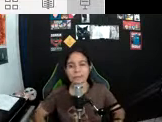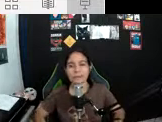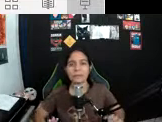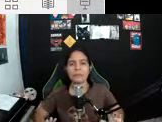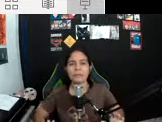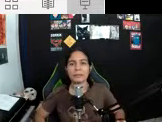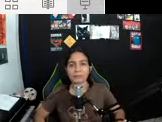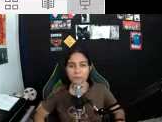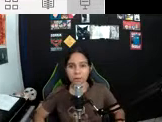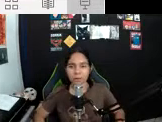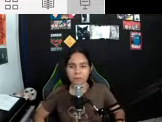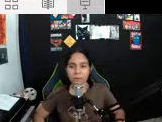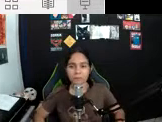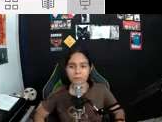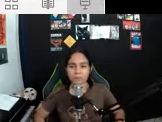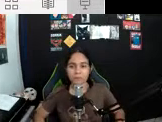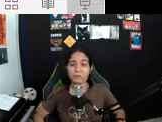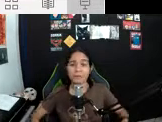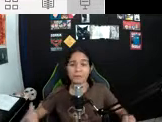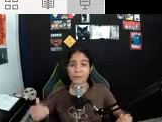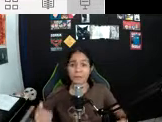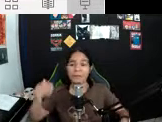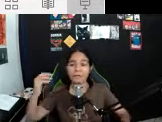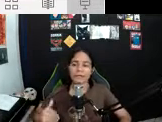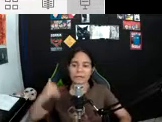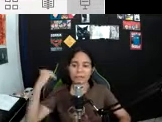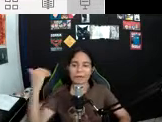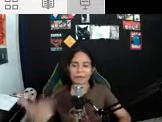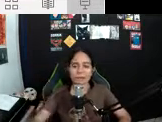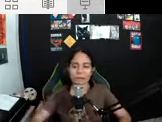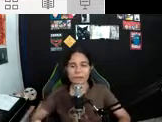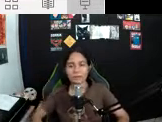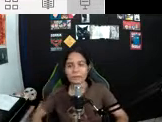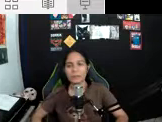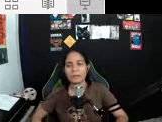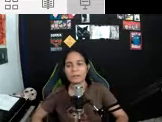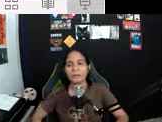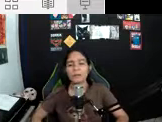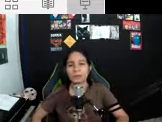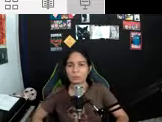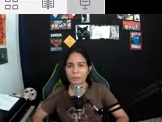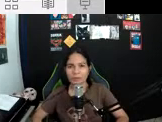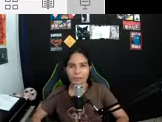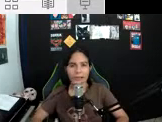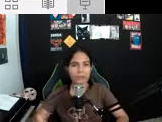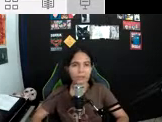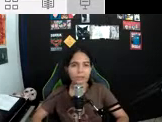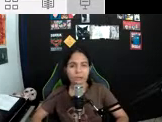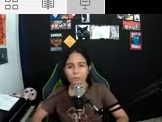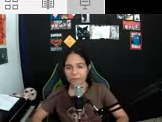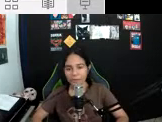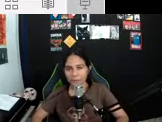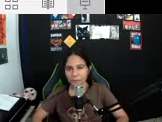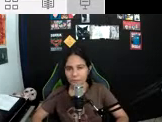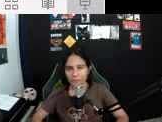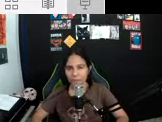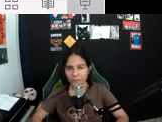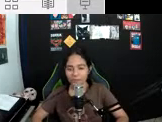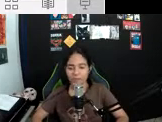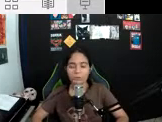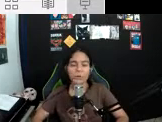se defender. Isso é uma coisa. Mas outra coisa é você partir para cima de um paciente ou de um